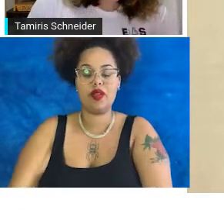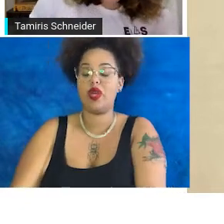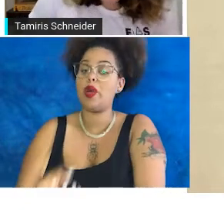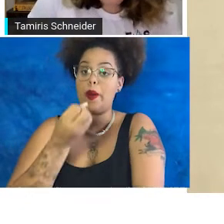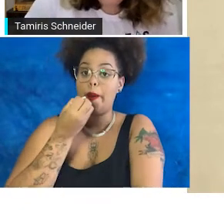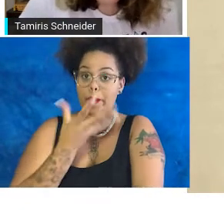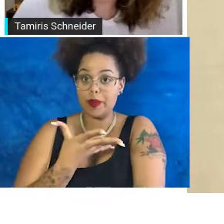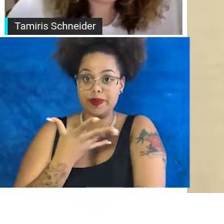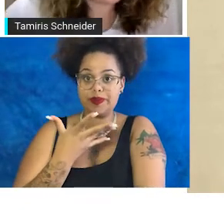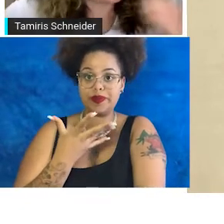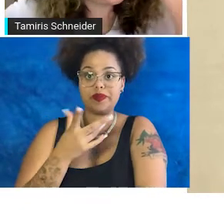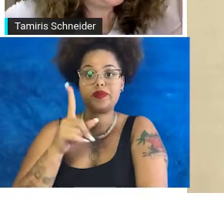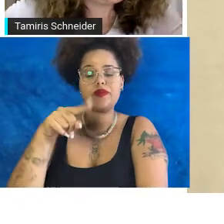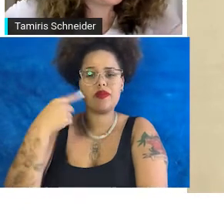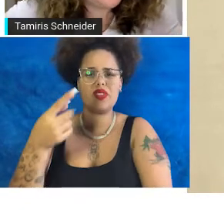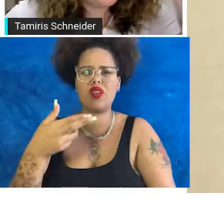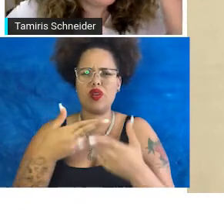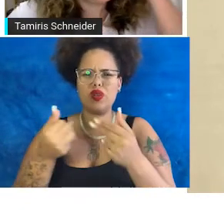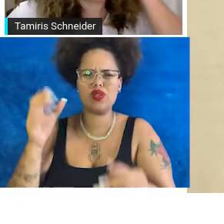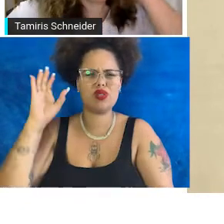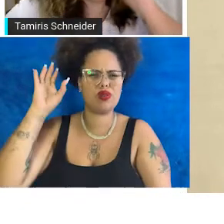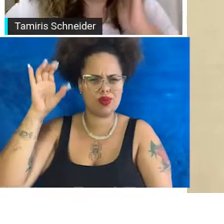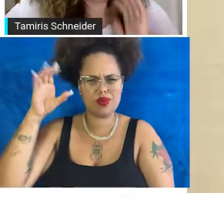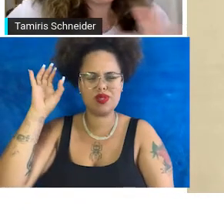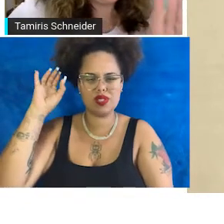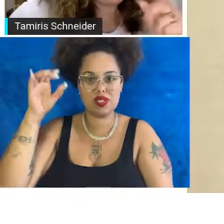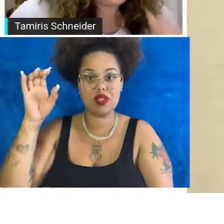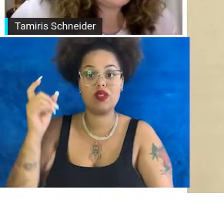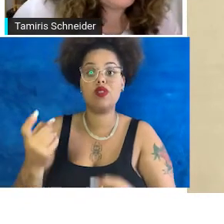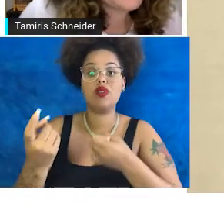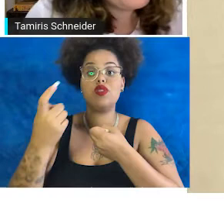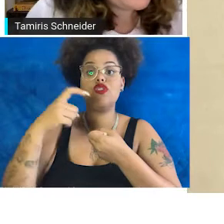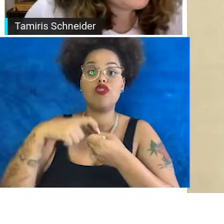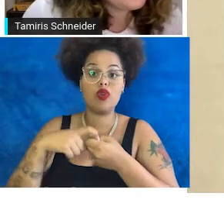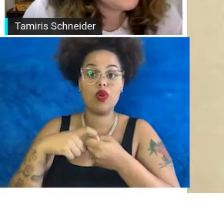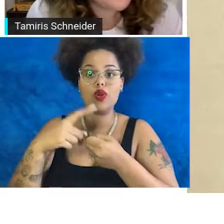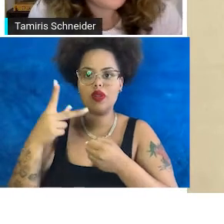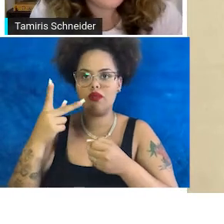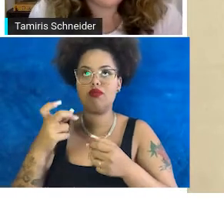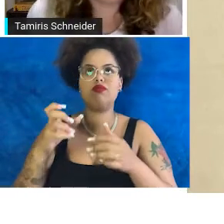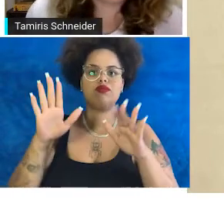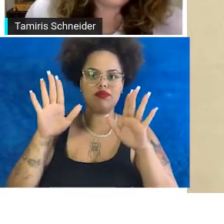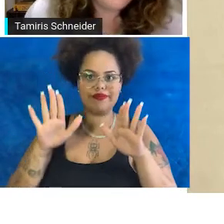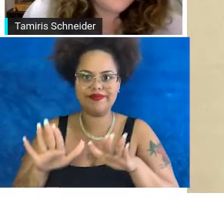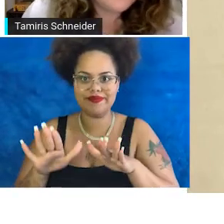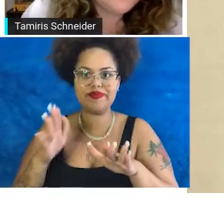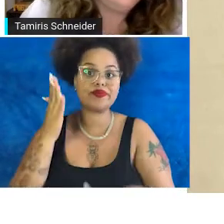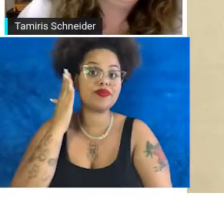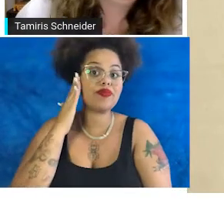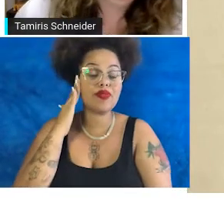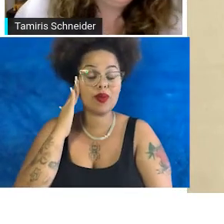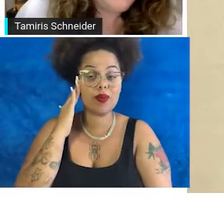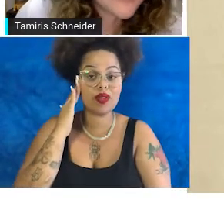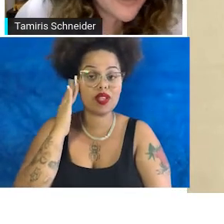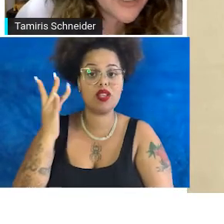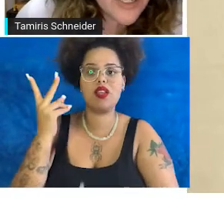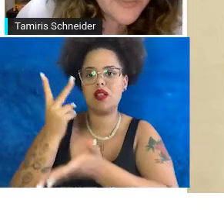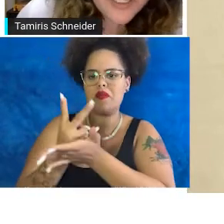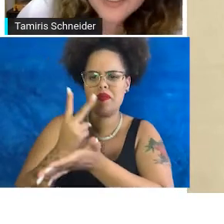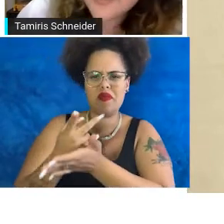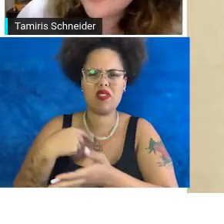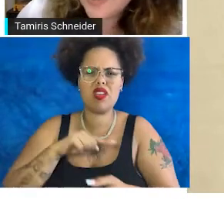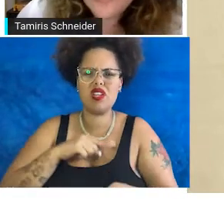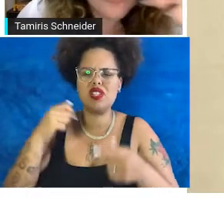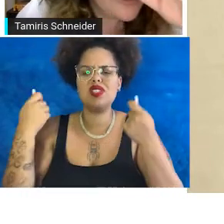Bom, depois dessas coisas de conceito e tudo, a gente volta com o pezinho no chão aqui, de saber que, mesmo que a